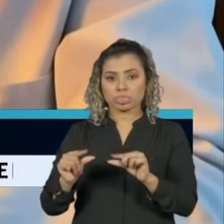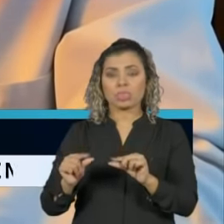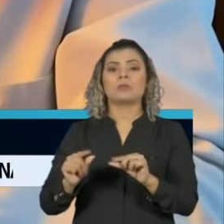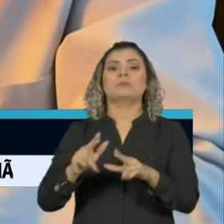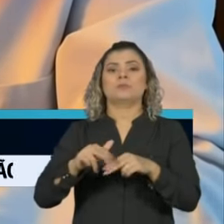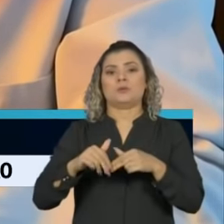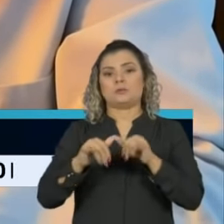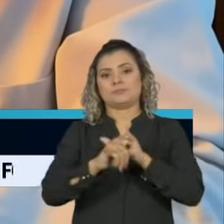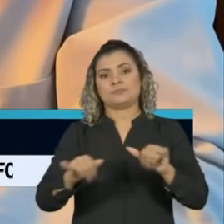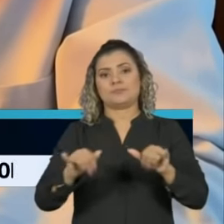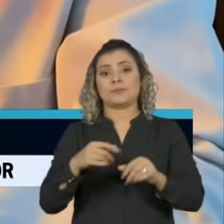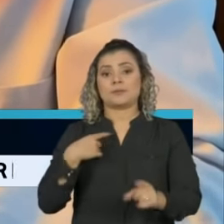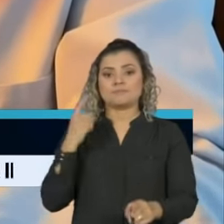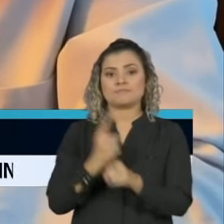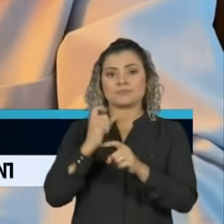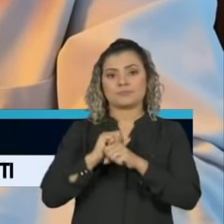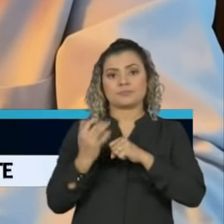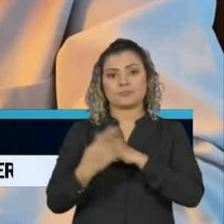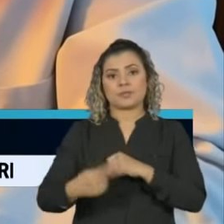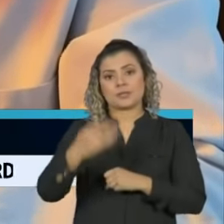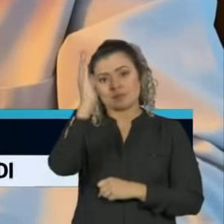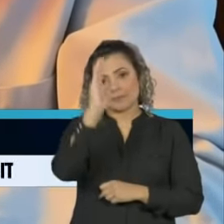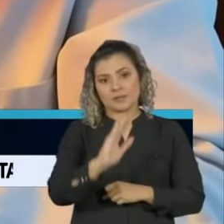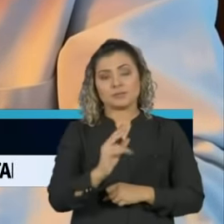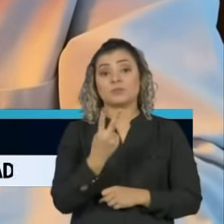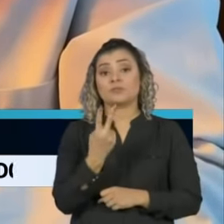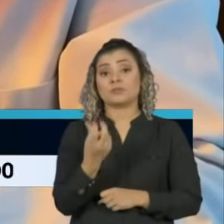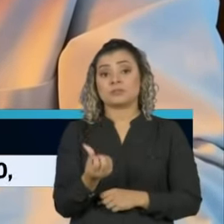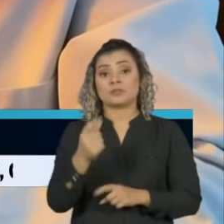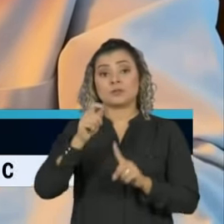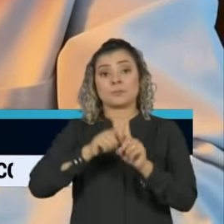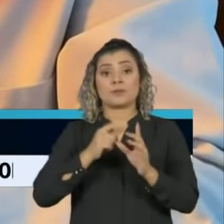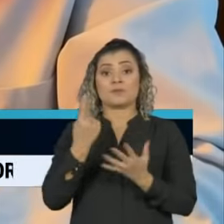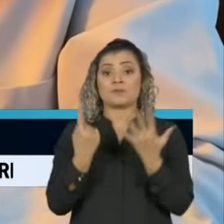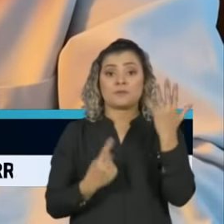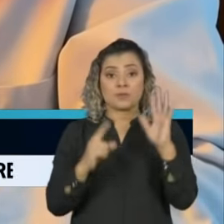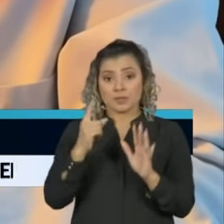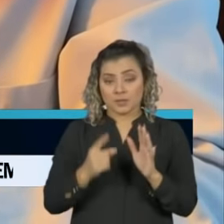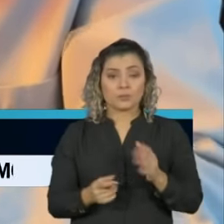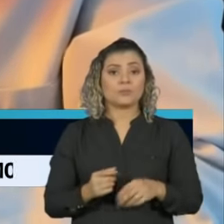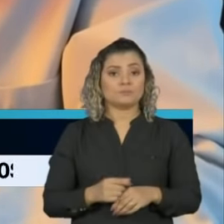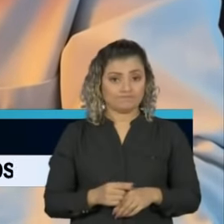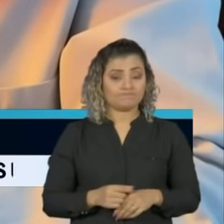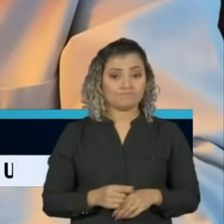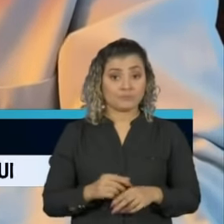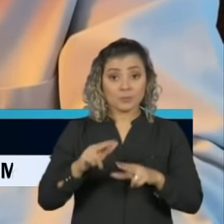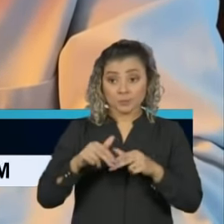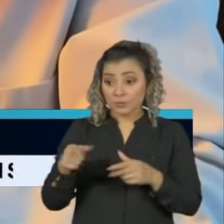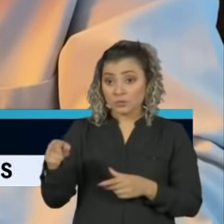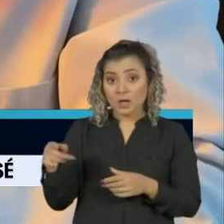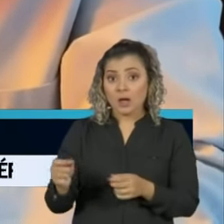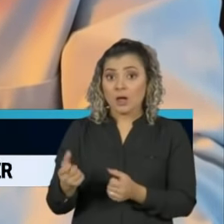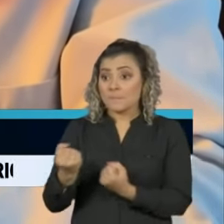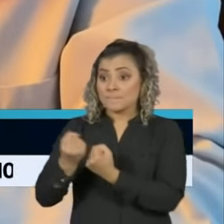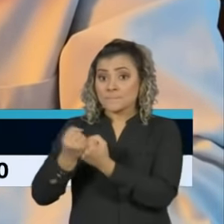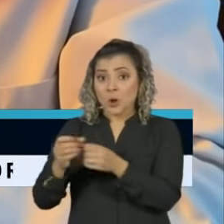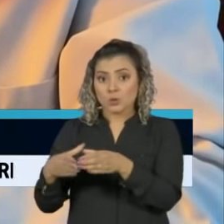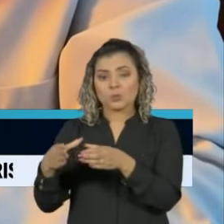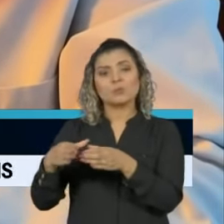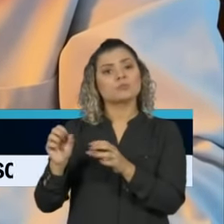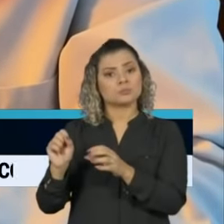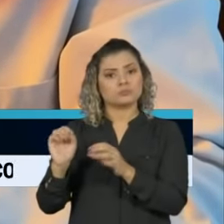desde o anúncio do primeiro caso de Covid-19 no Brasil, em 26 de fevereiro passado. A favorabilidade do presidente era evidente